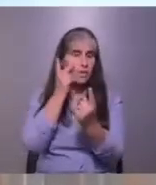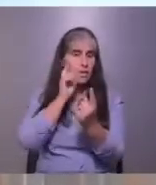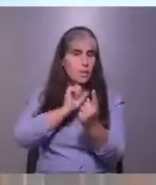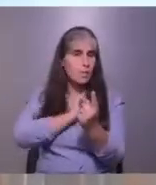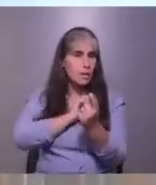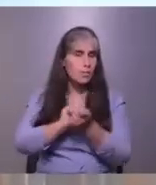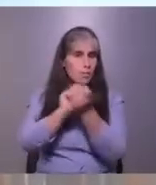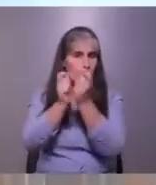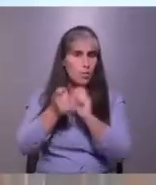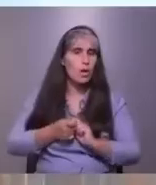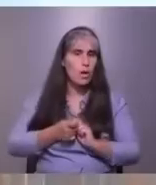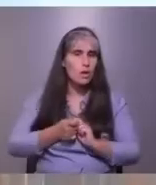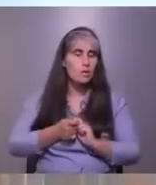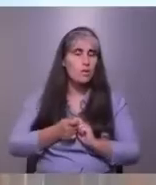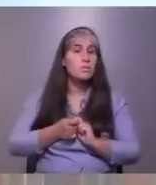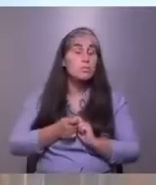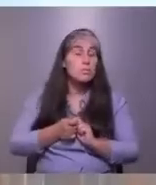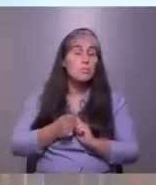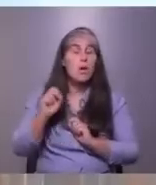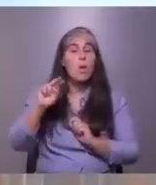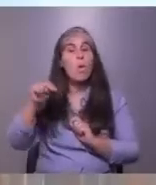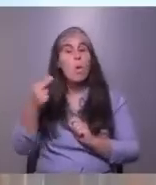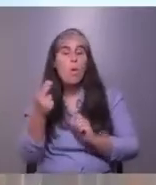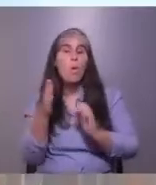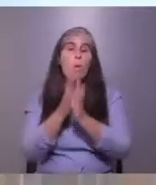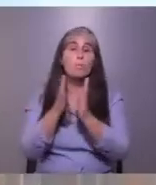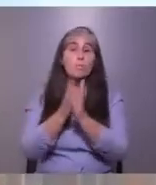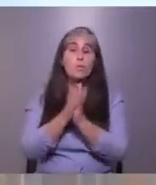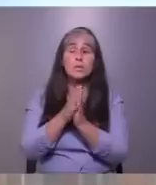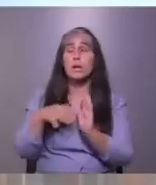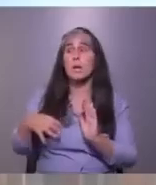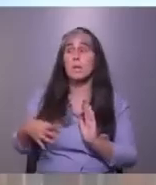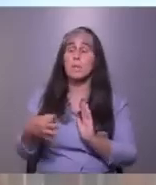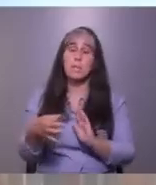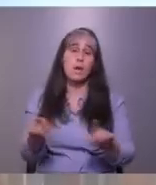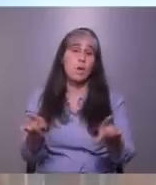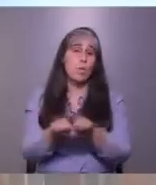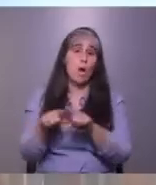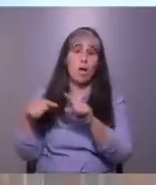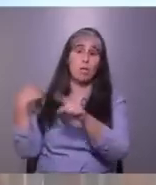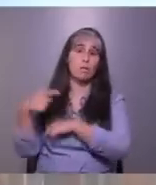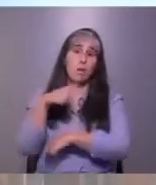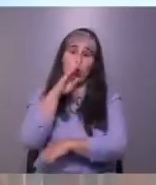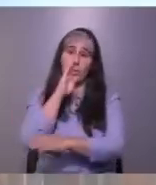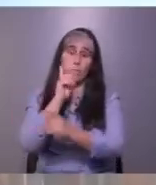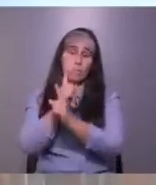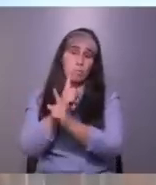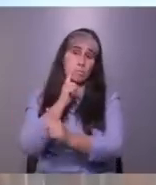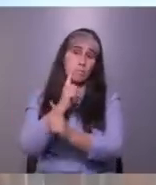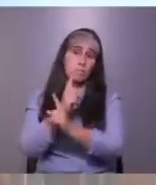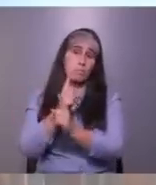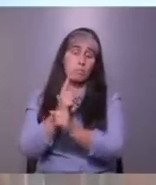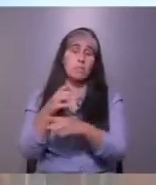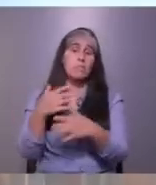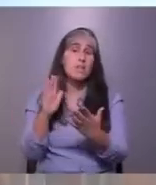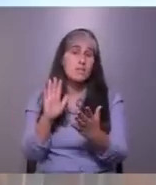se o fazemos limitando-nos a cumprir uma tradição que recebemos, mas a que atribuímos pouca